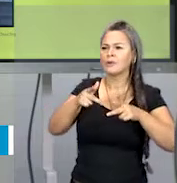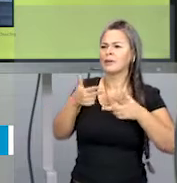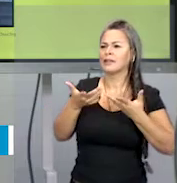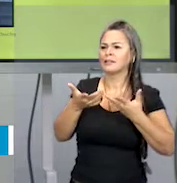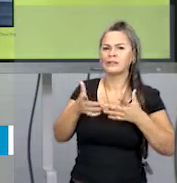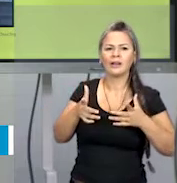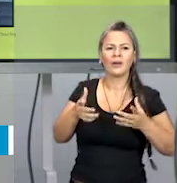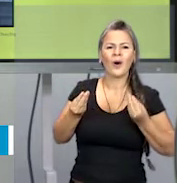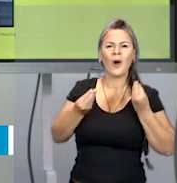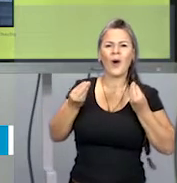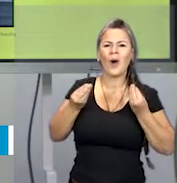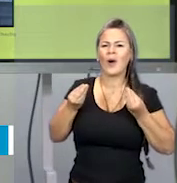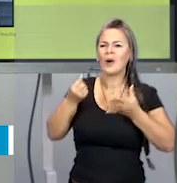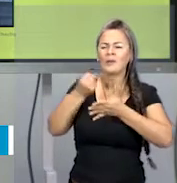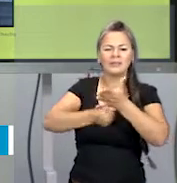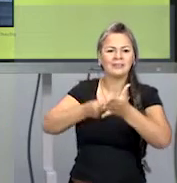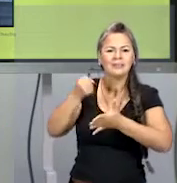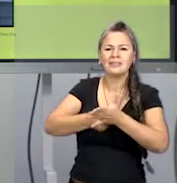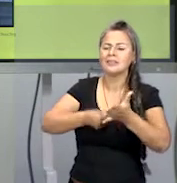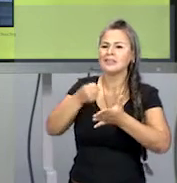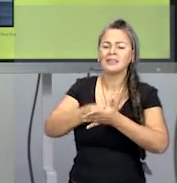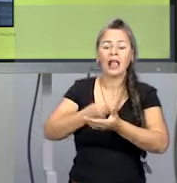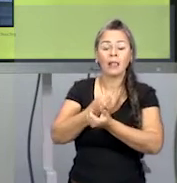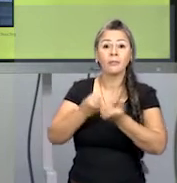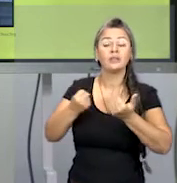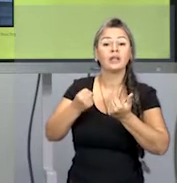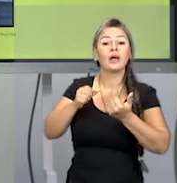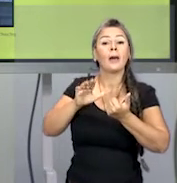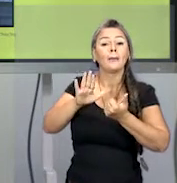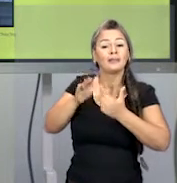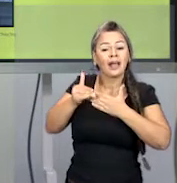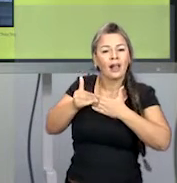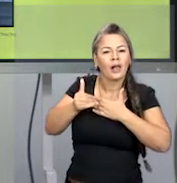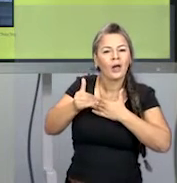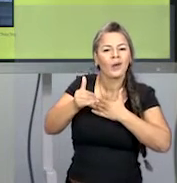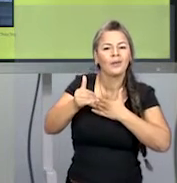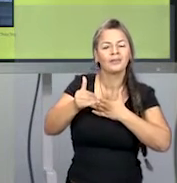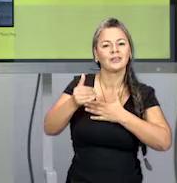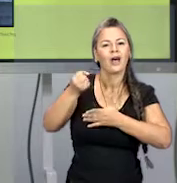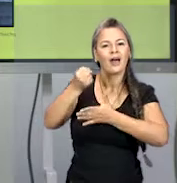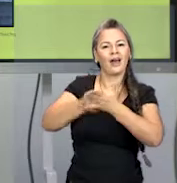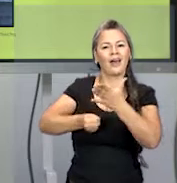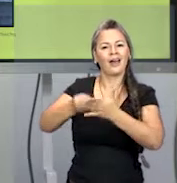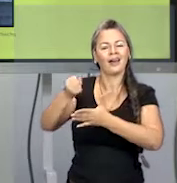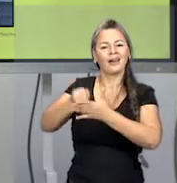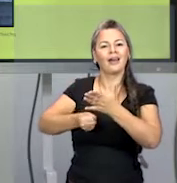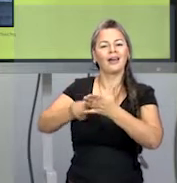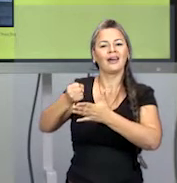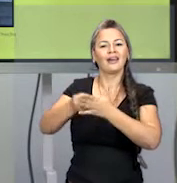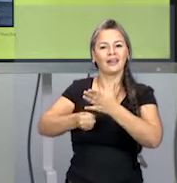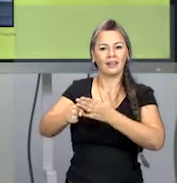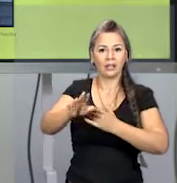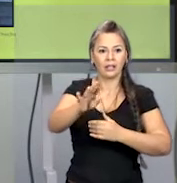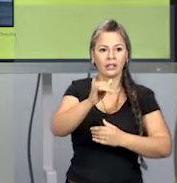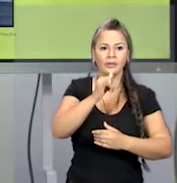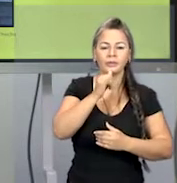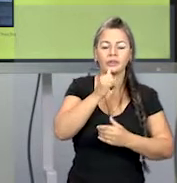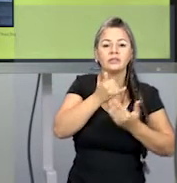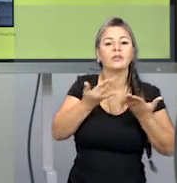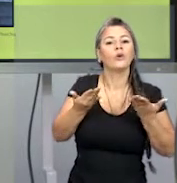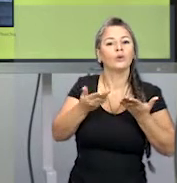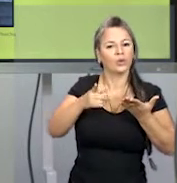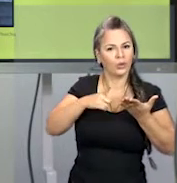momento. Então, o que nós temos hoje que garante o direito das crianças, dos adolescentes, que eles tenham